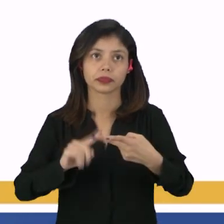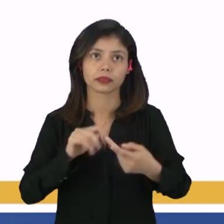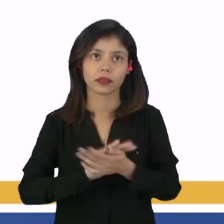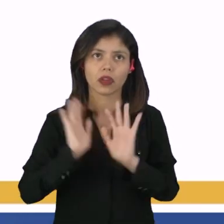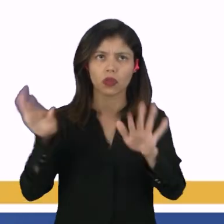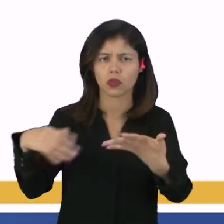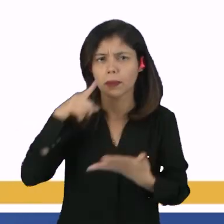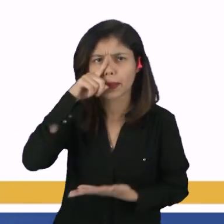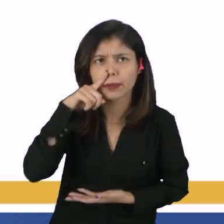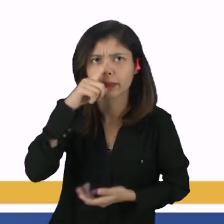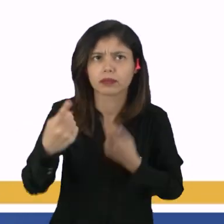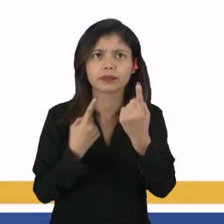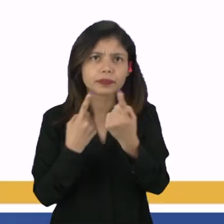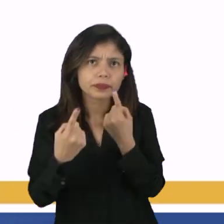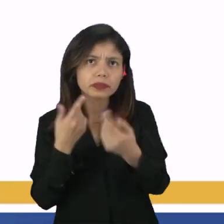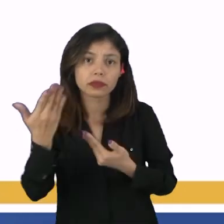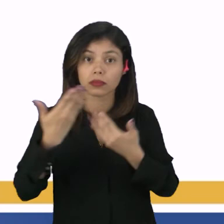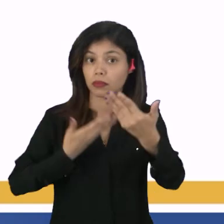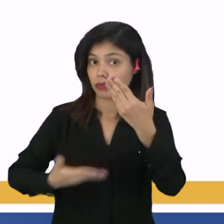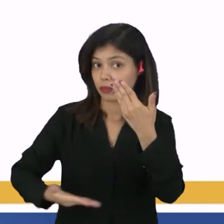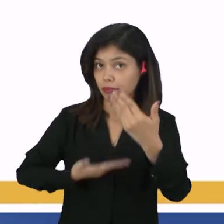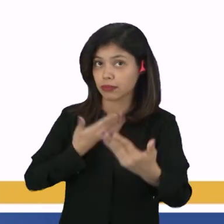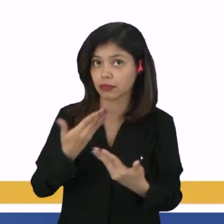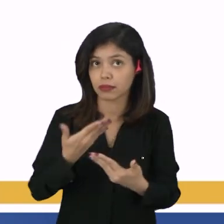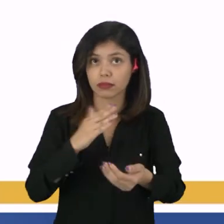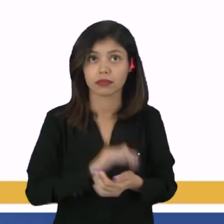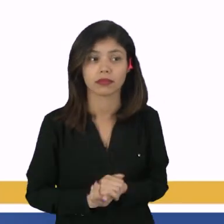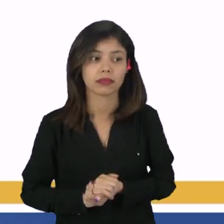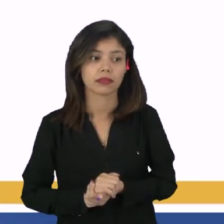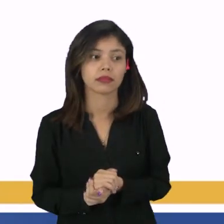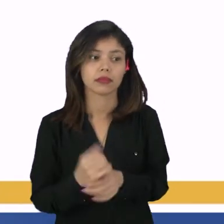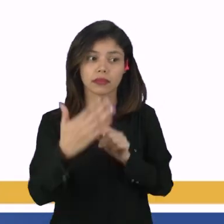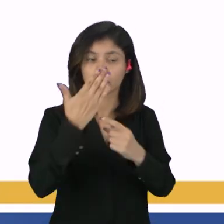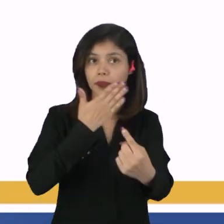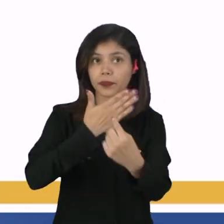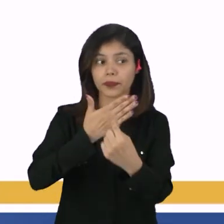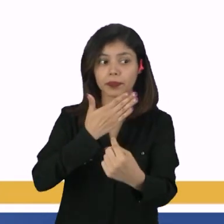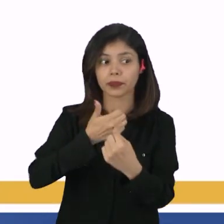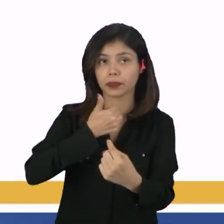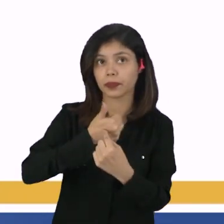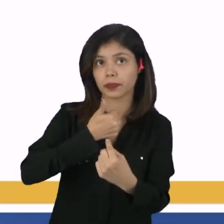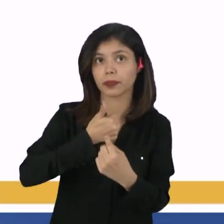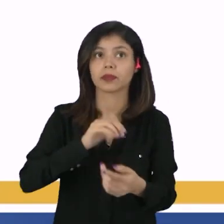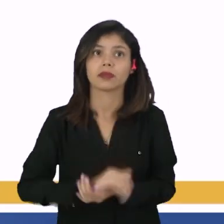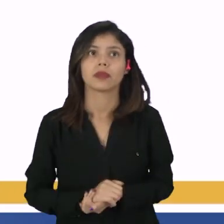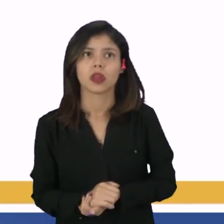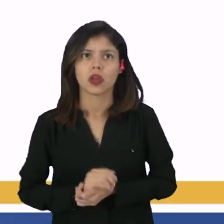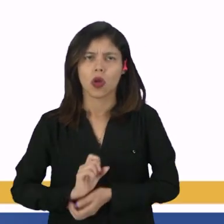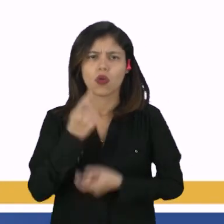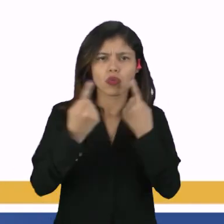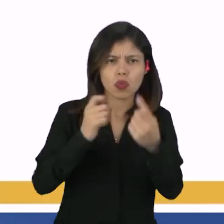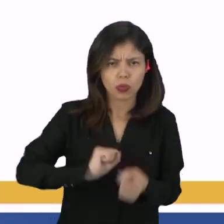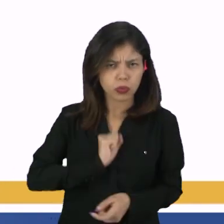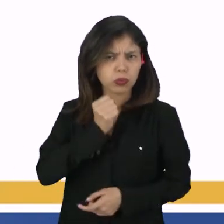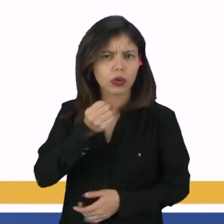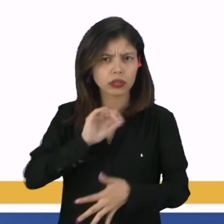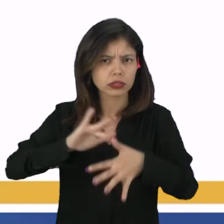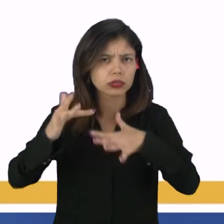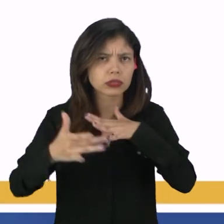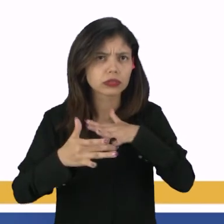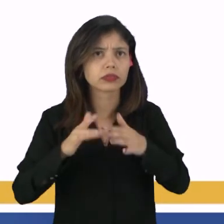reflexão. Qual o perigo em curtir ou compartilhar postagens ou memes com discurso de ódio nas redes